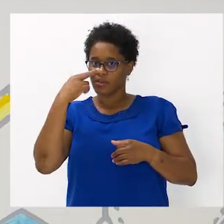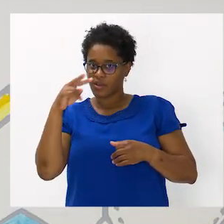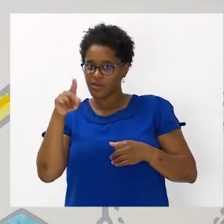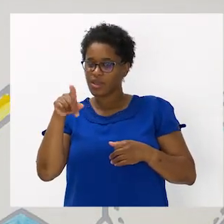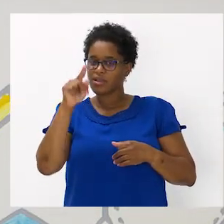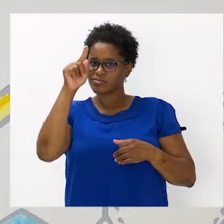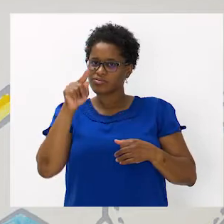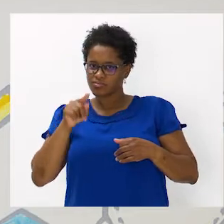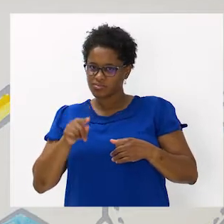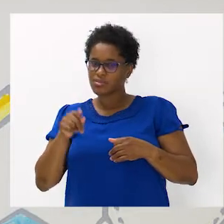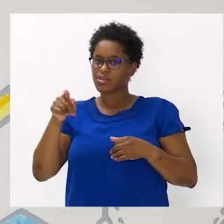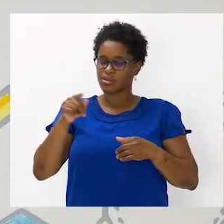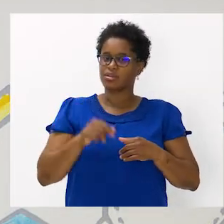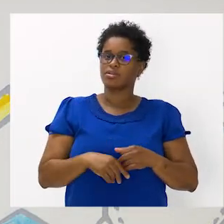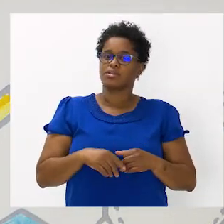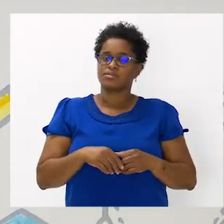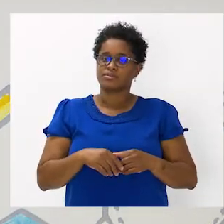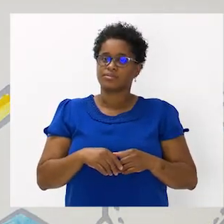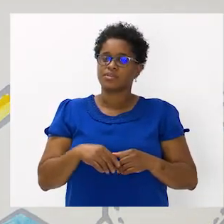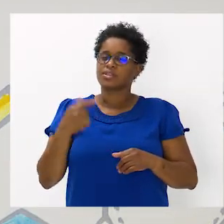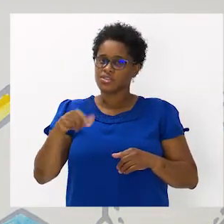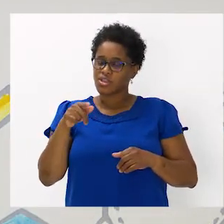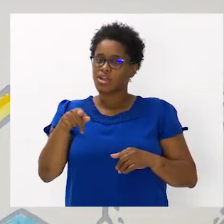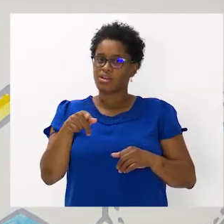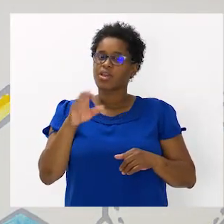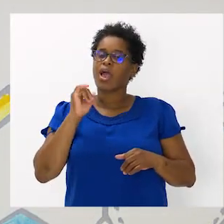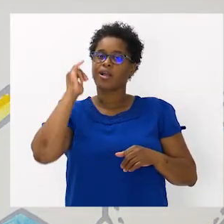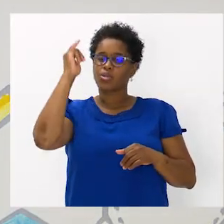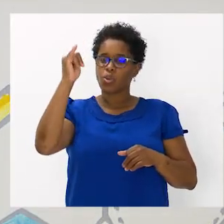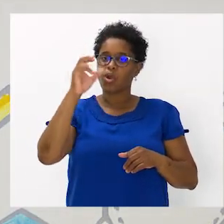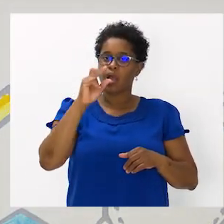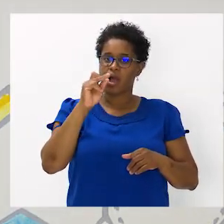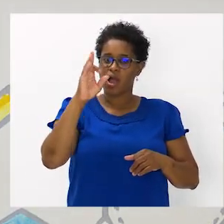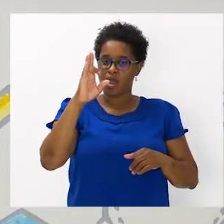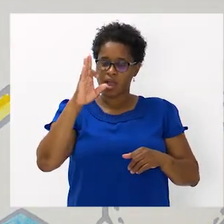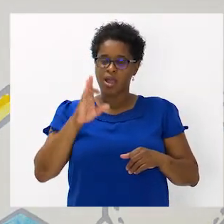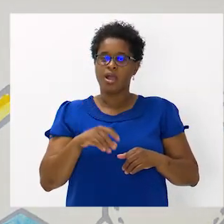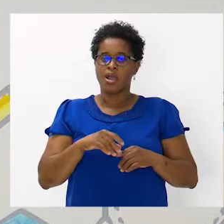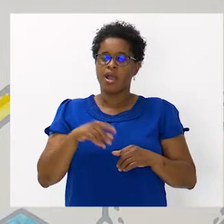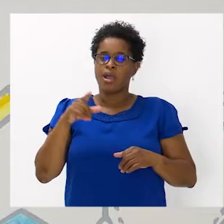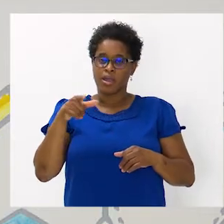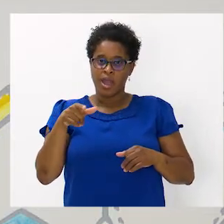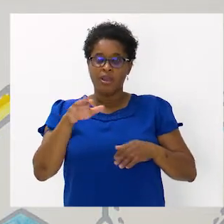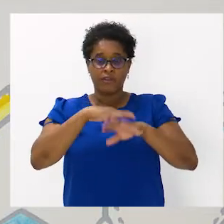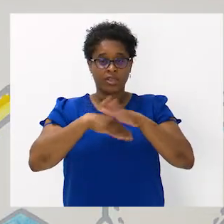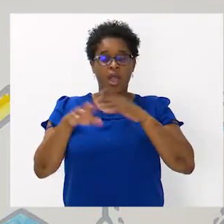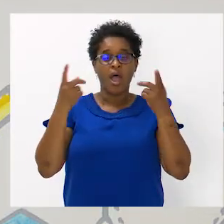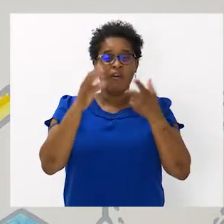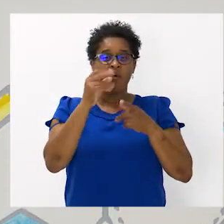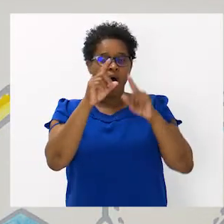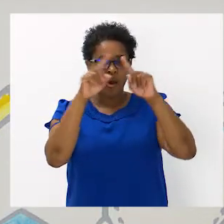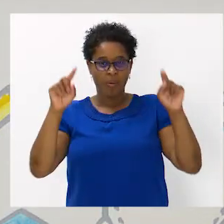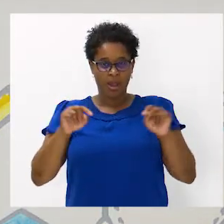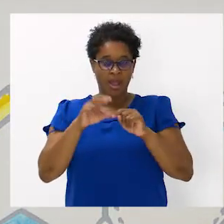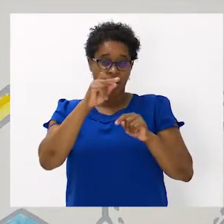ver tracejado aqui, que está a designar aqui a altura. Então, vamos aplicar a fórmula. A área